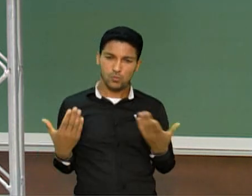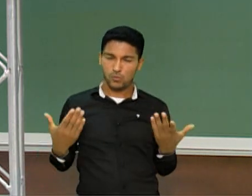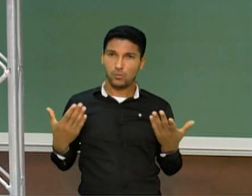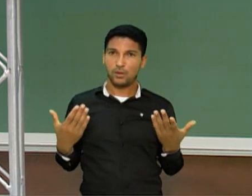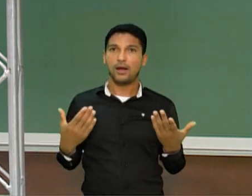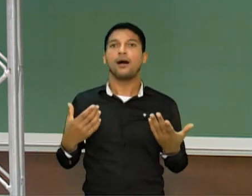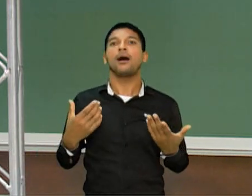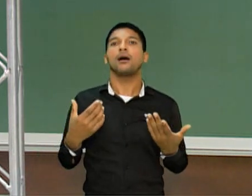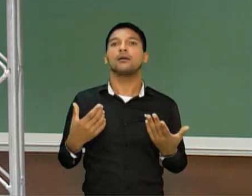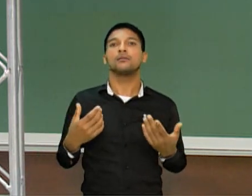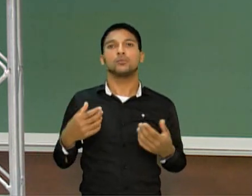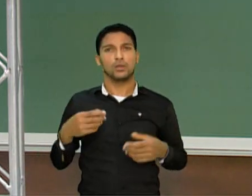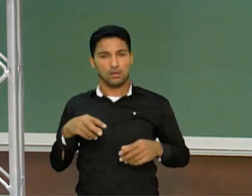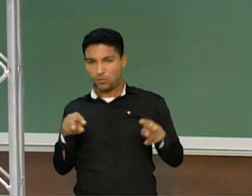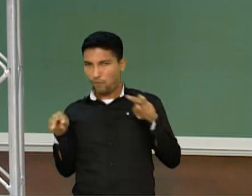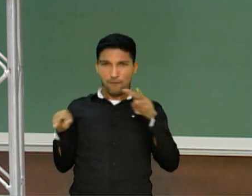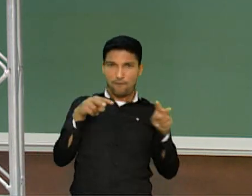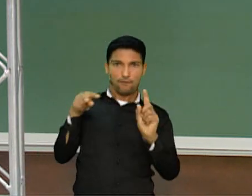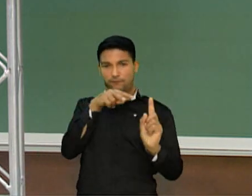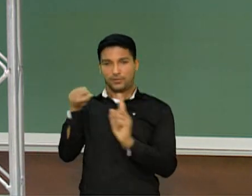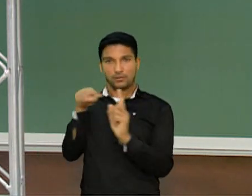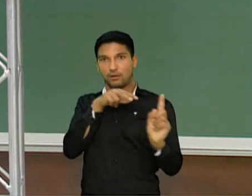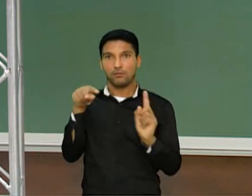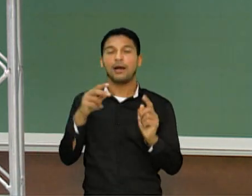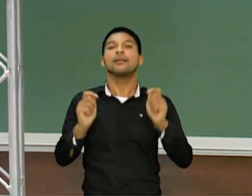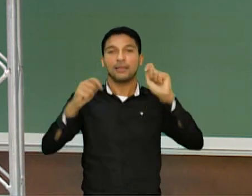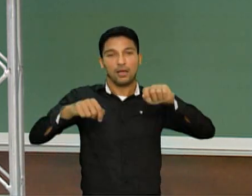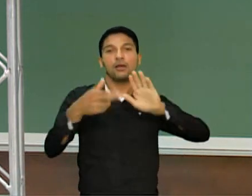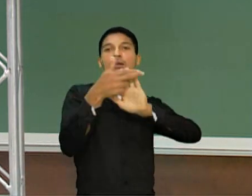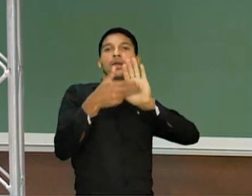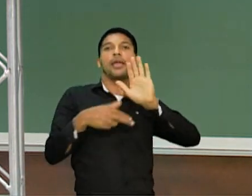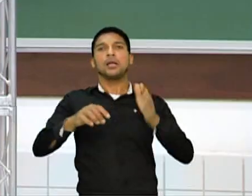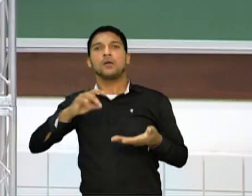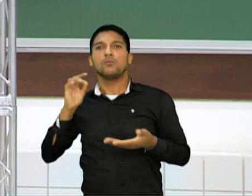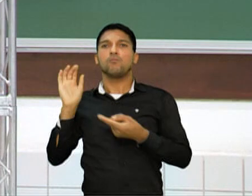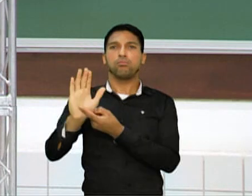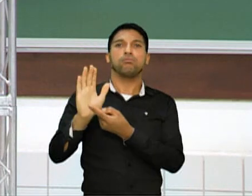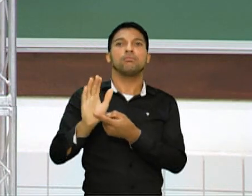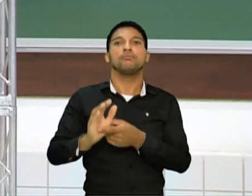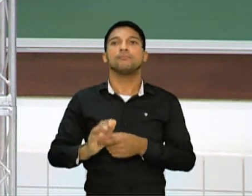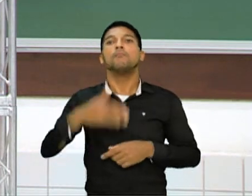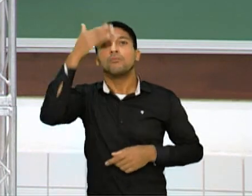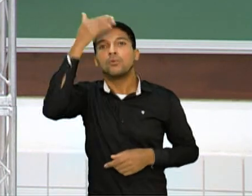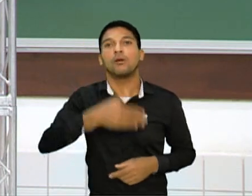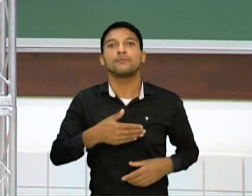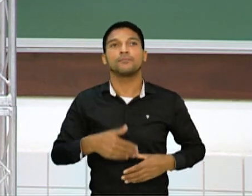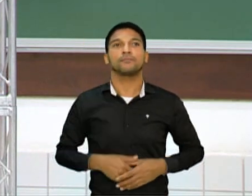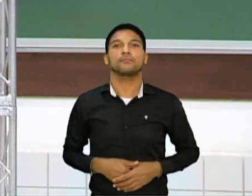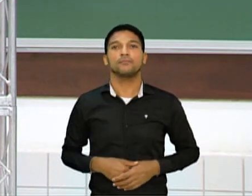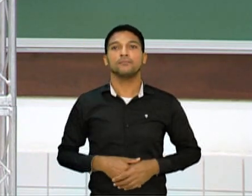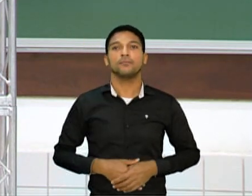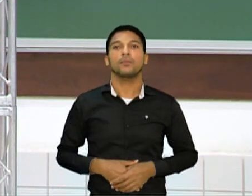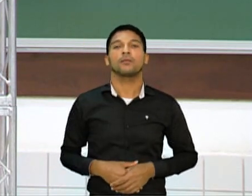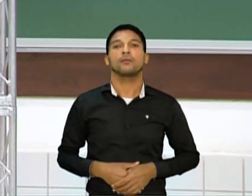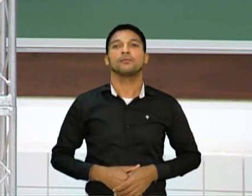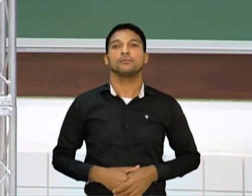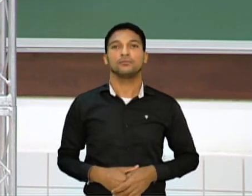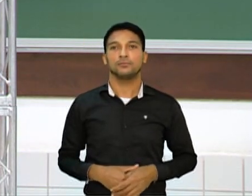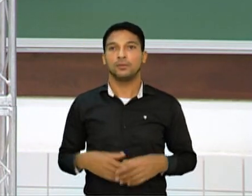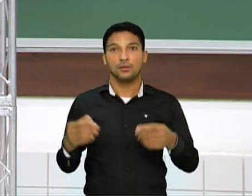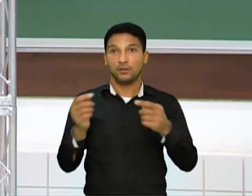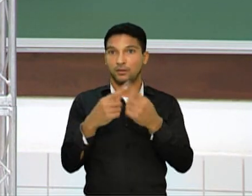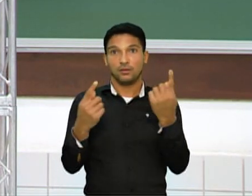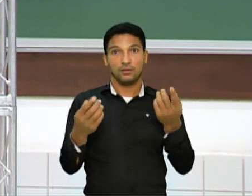e, consequentemente, chegar à verdade sobre isso ou não. Então, estudante, parando agora um pouquinho,